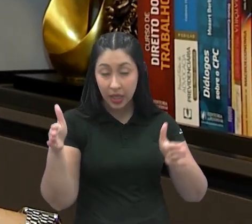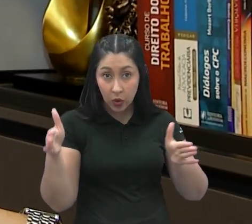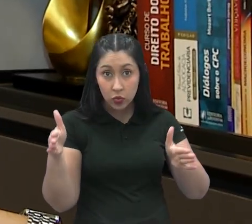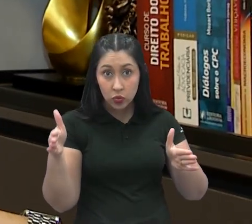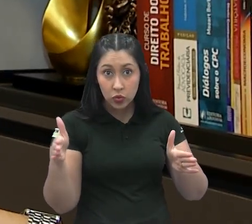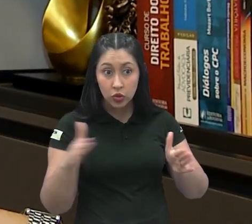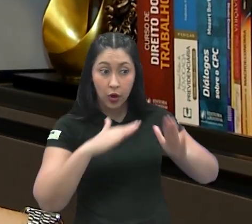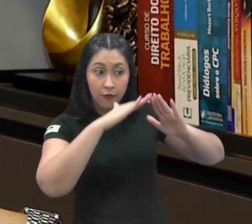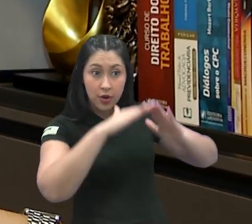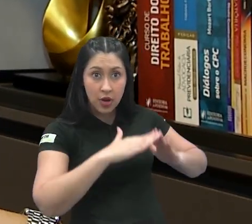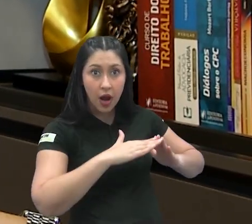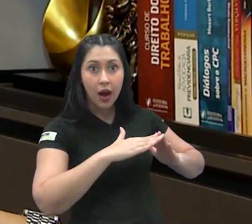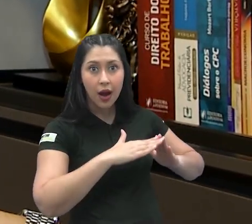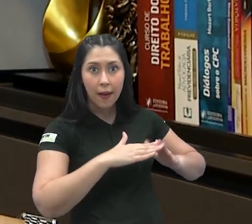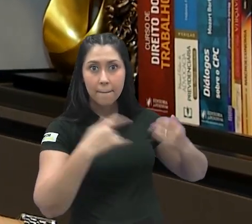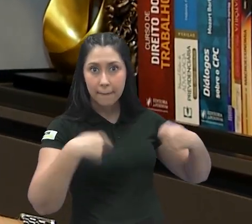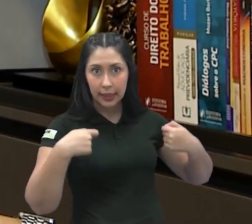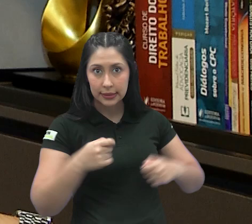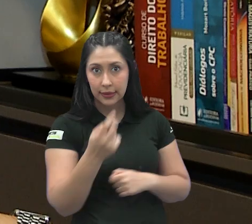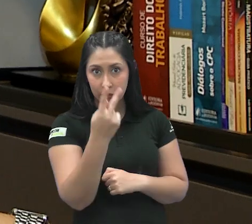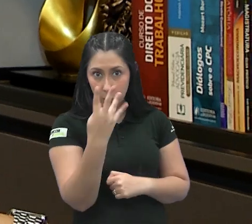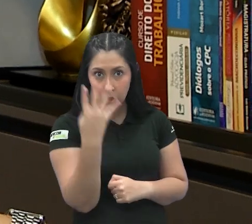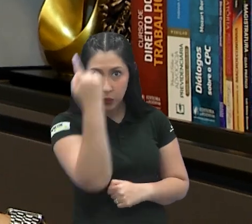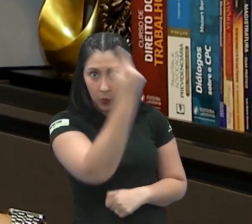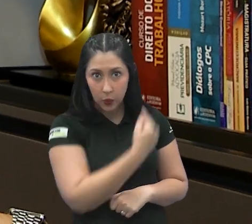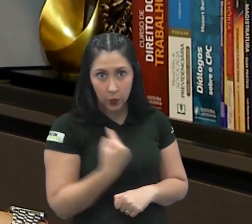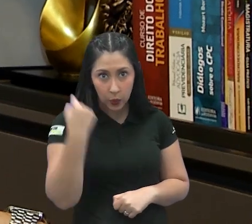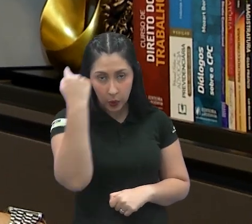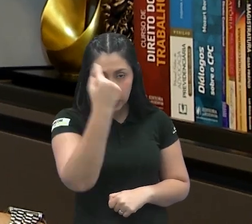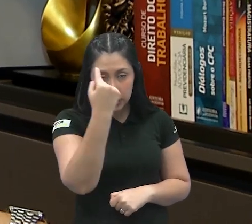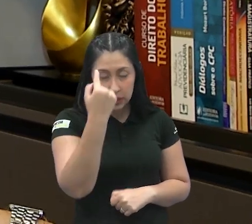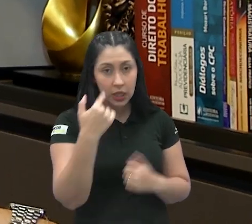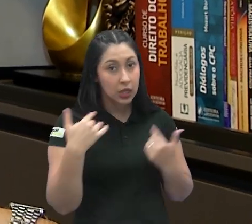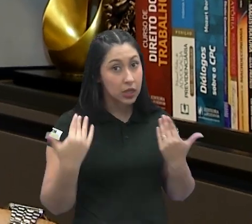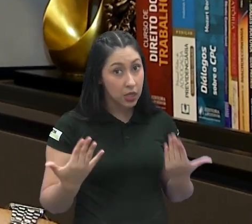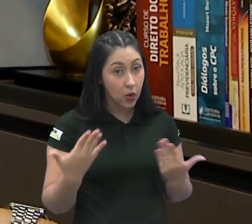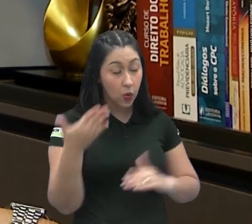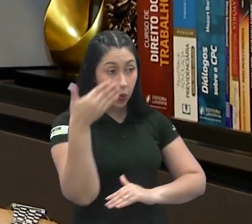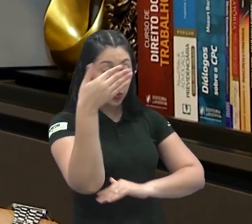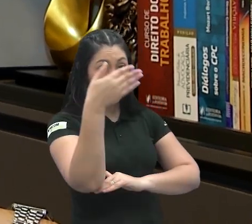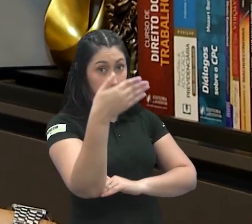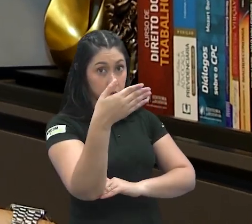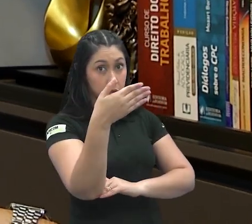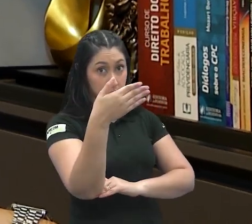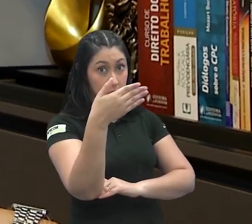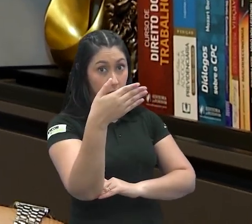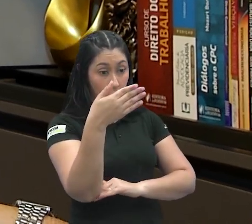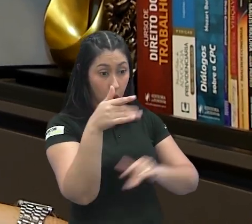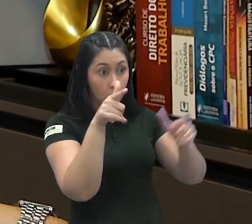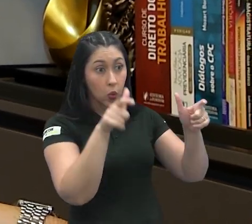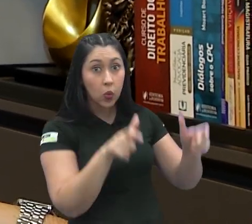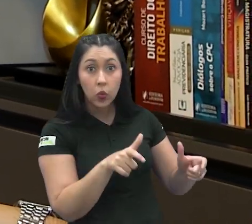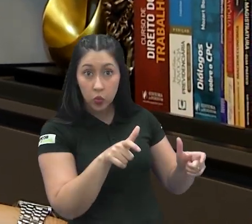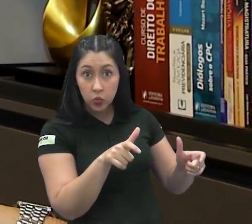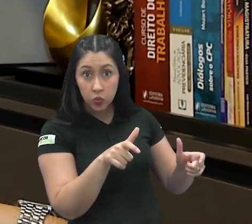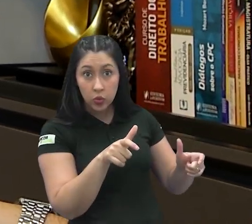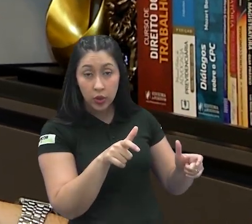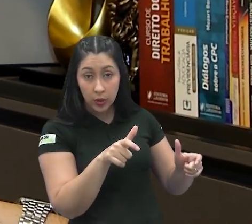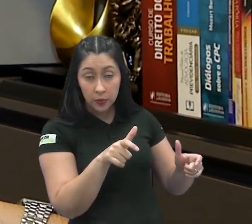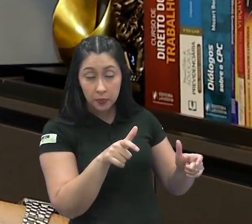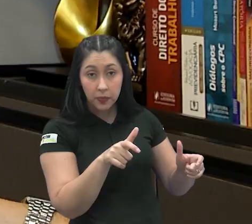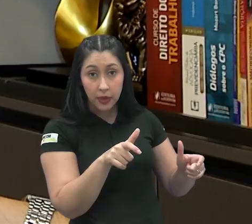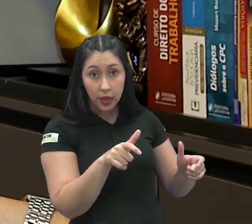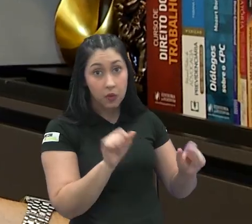o período de 24 horas. Desse período de estadia de 24 horas, o hotel, o estabelecimento